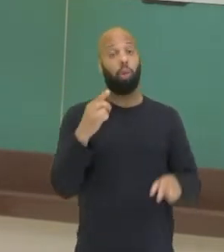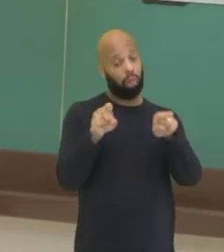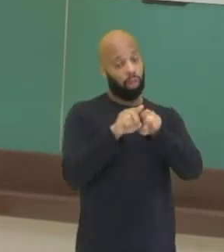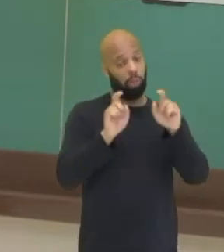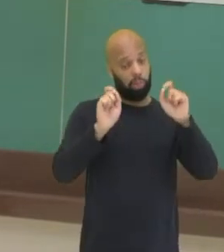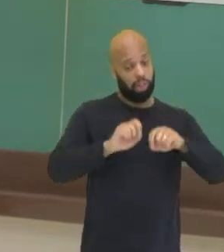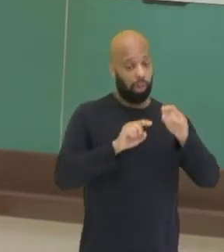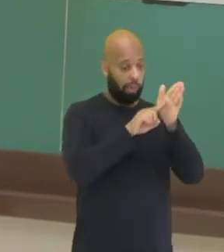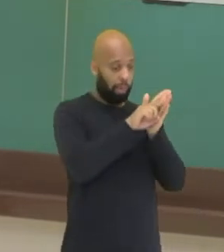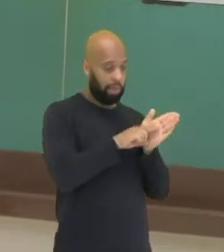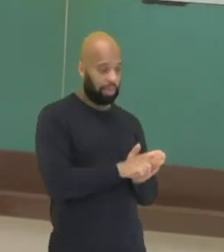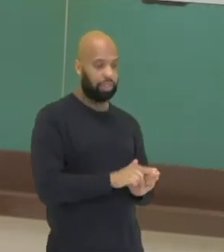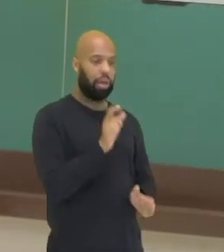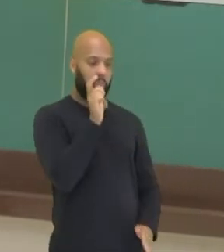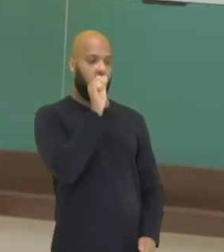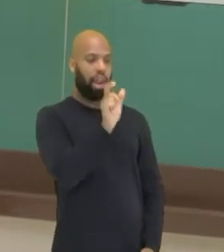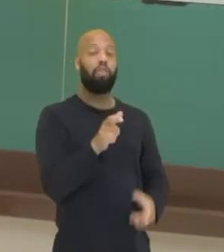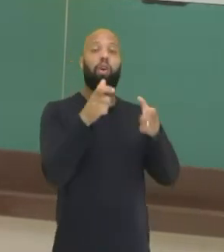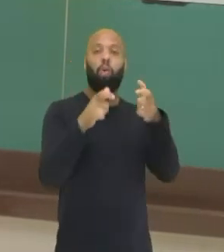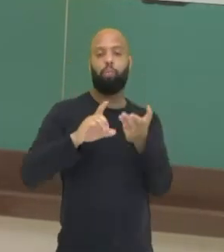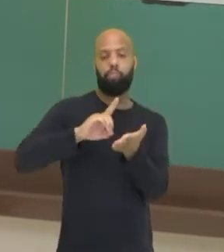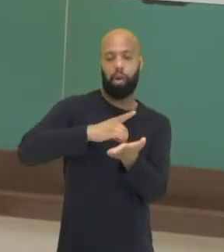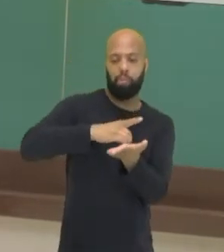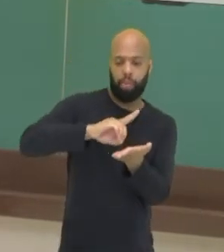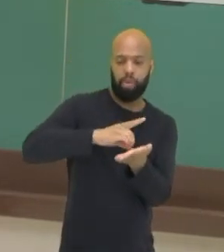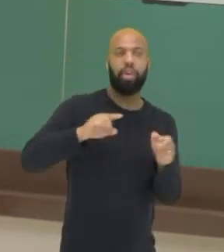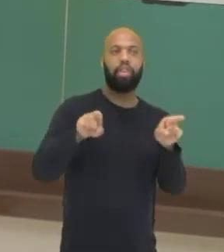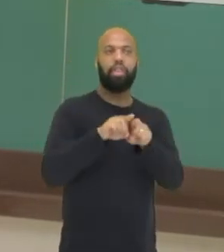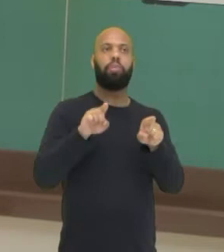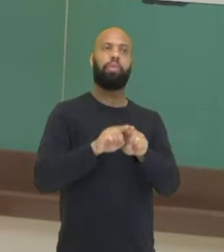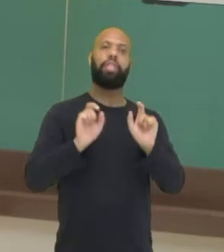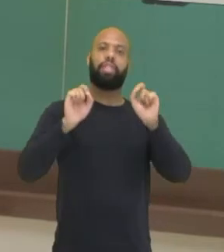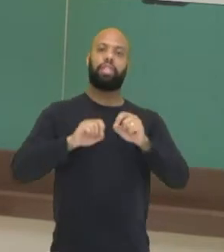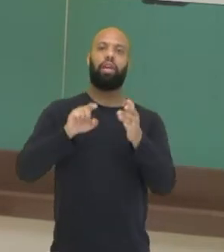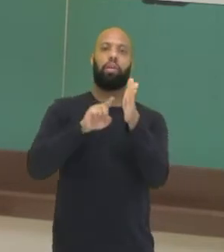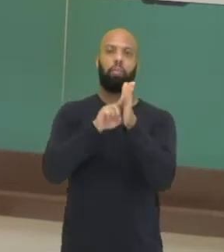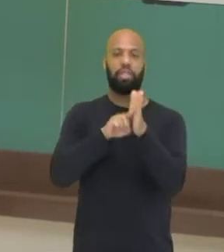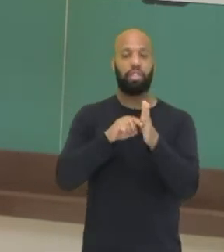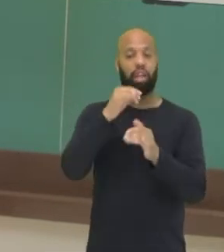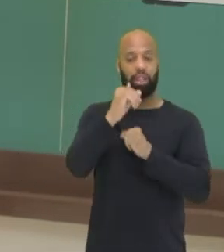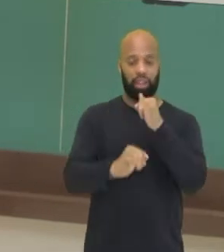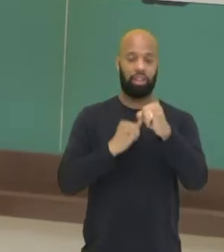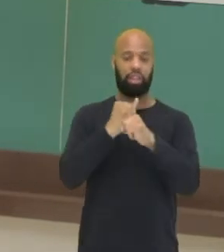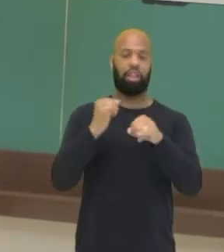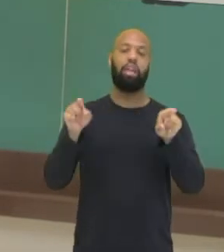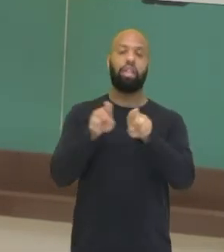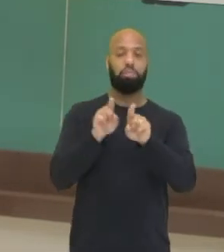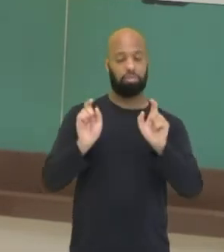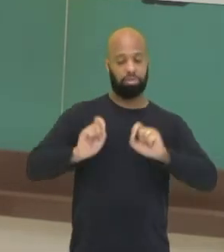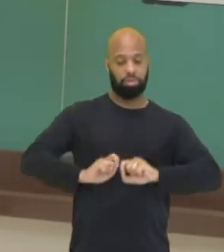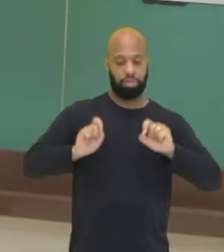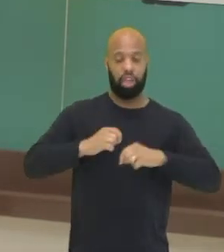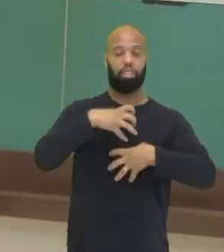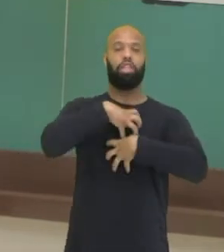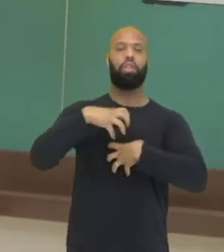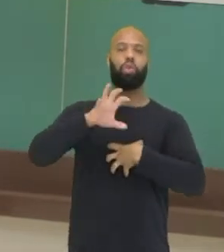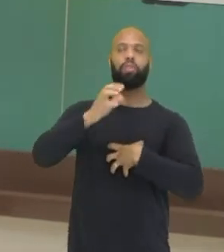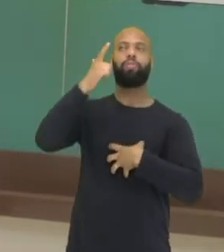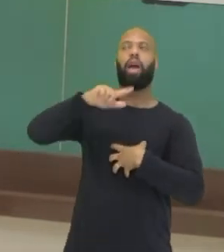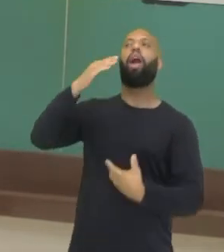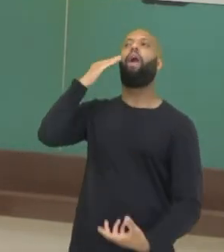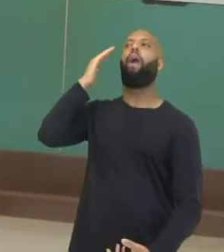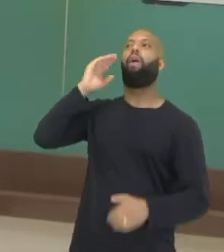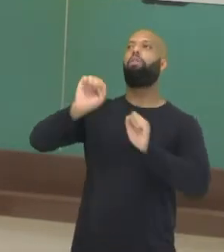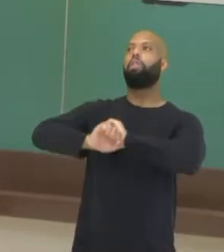né, essas palavrinhas no dicionário ou, se não no dicionário, na internet mesmo, né, para tentar esclarecer as